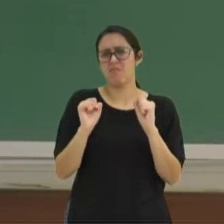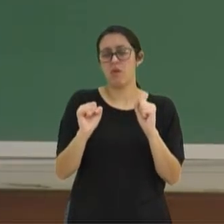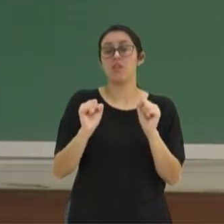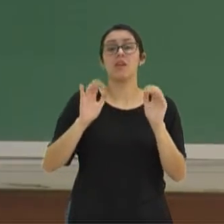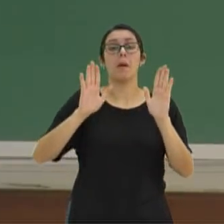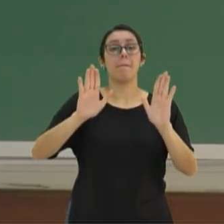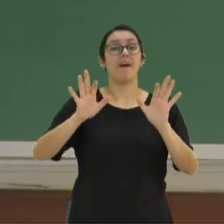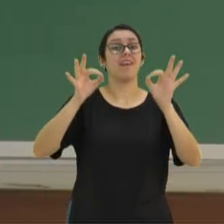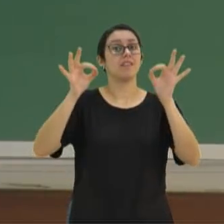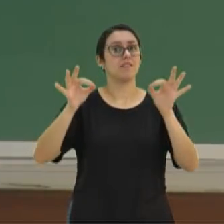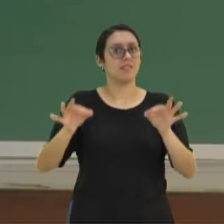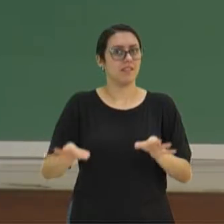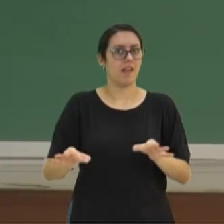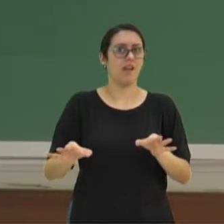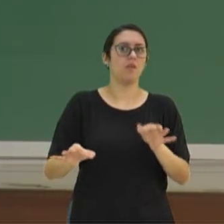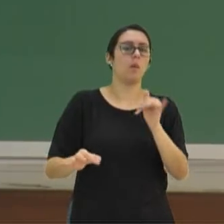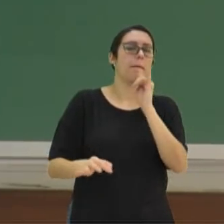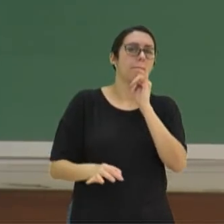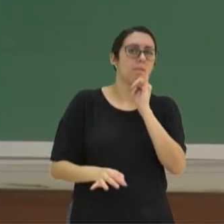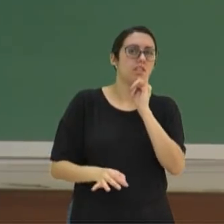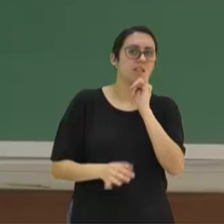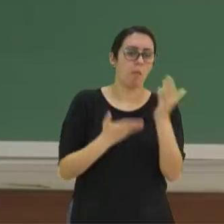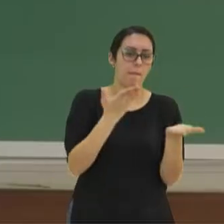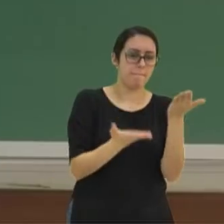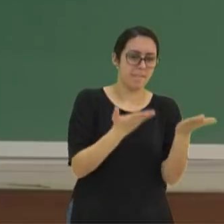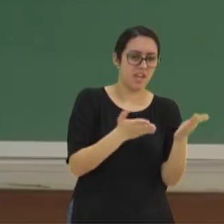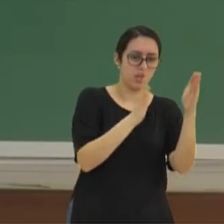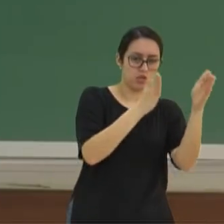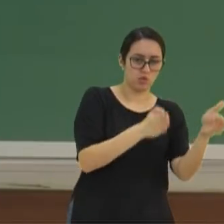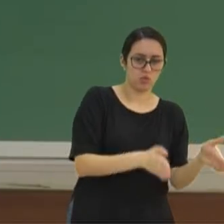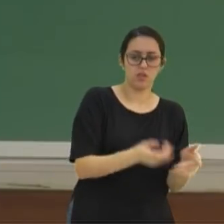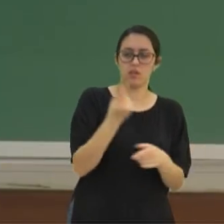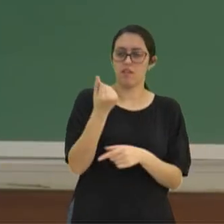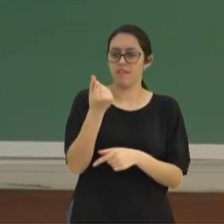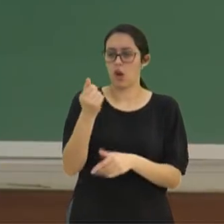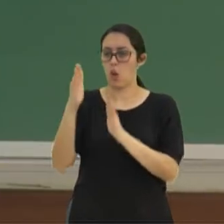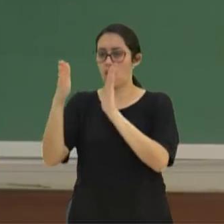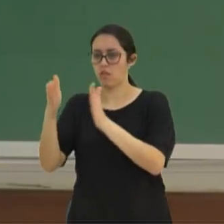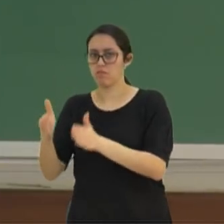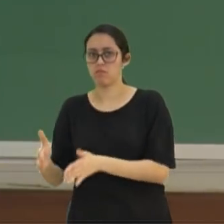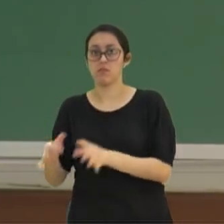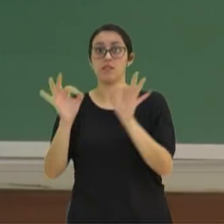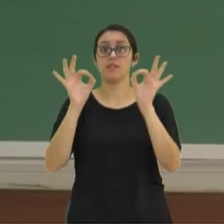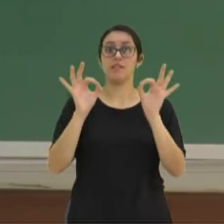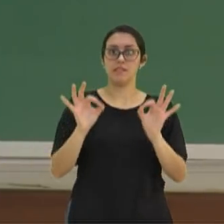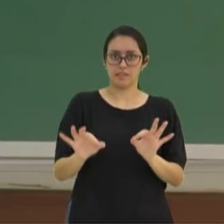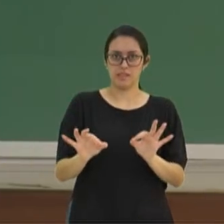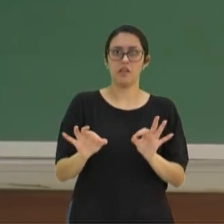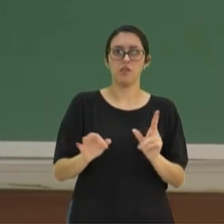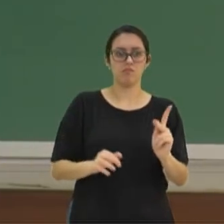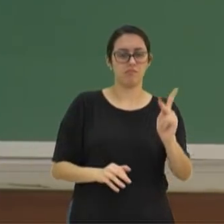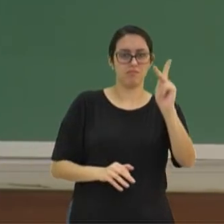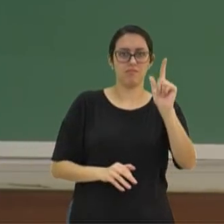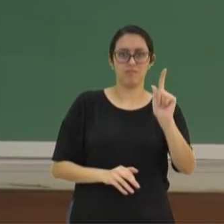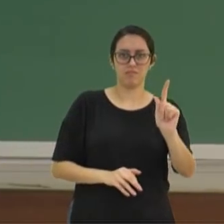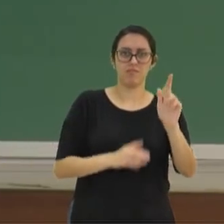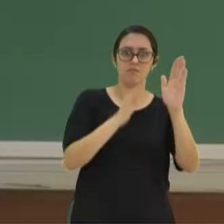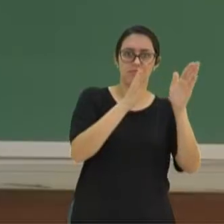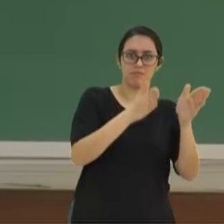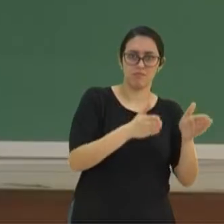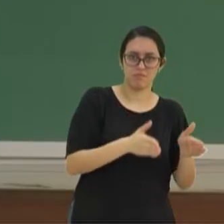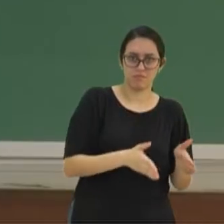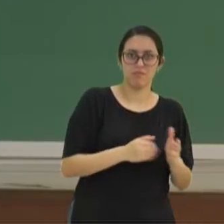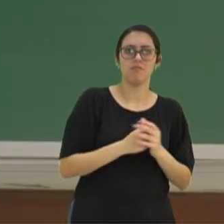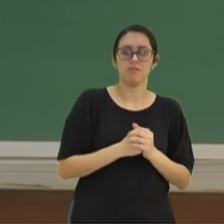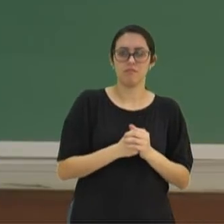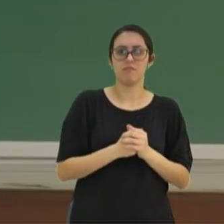que você tenha a razão da mesma grandeza. Então, a primeira grandeza, se você colocar quilograma, então é quilograma em cima e quilograma